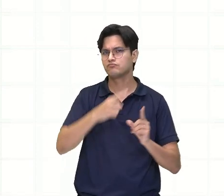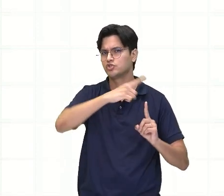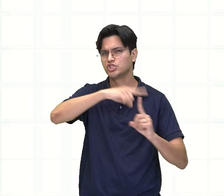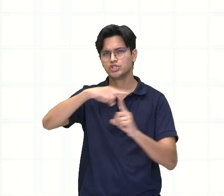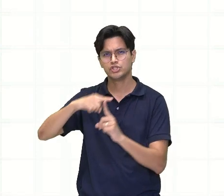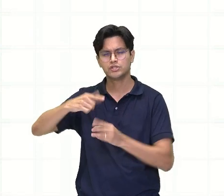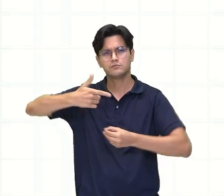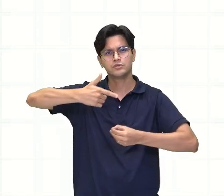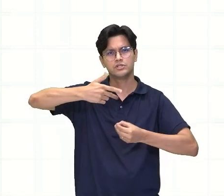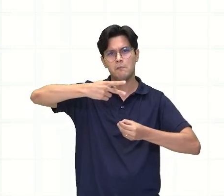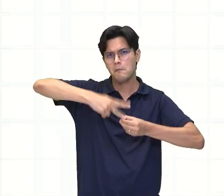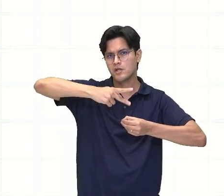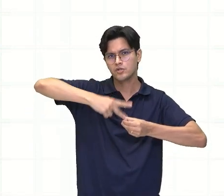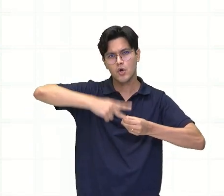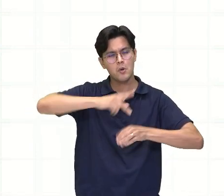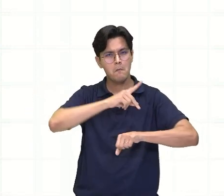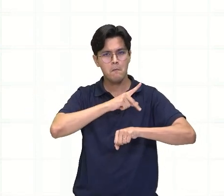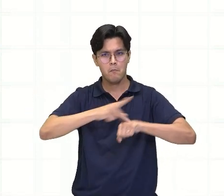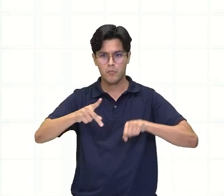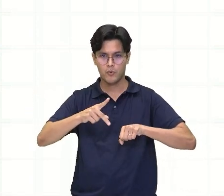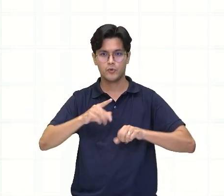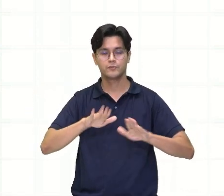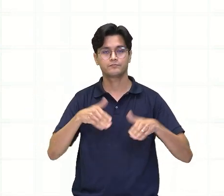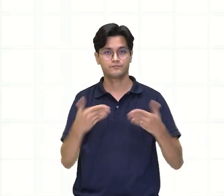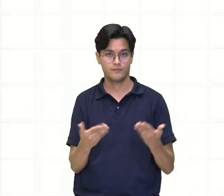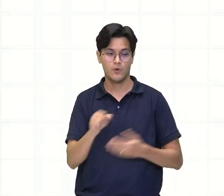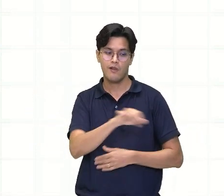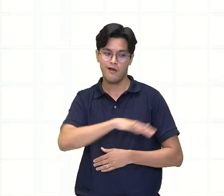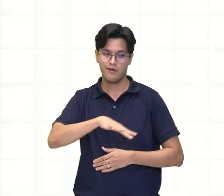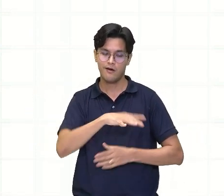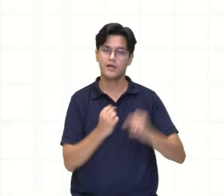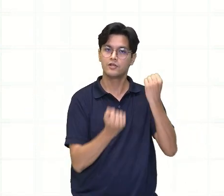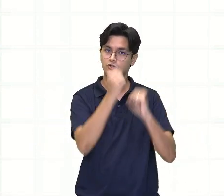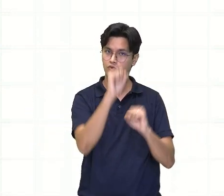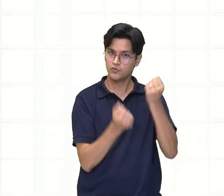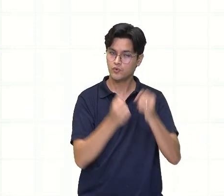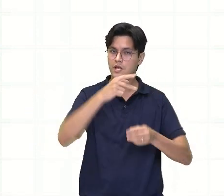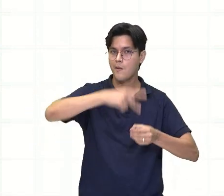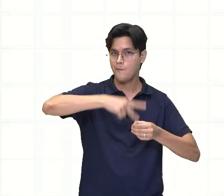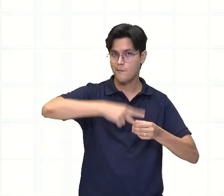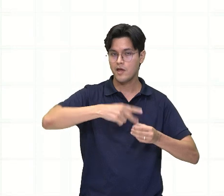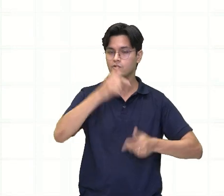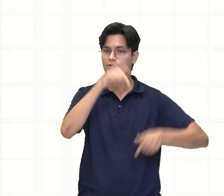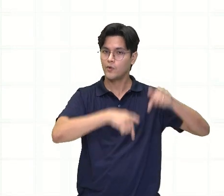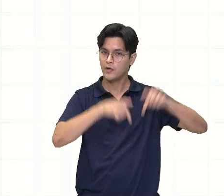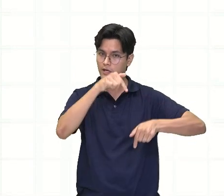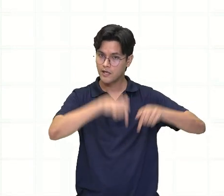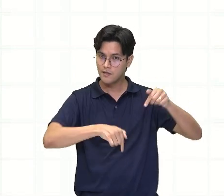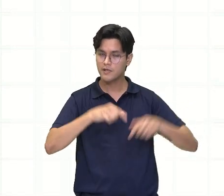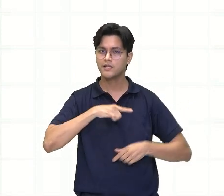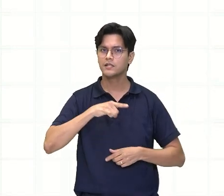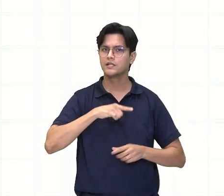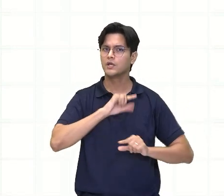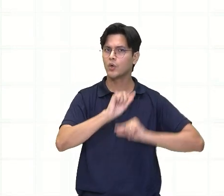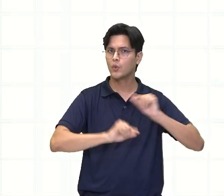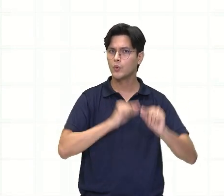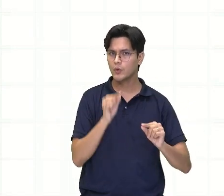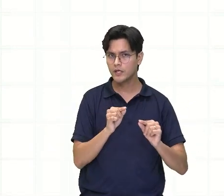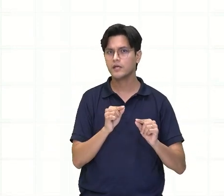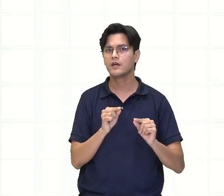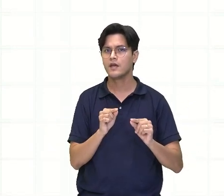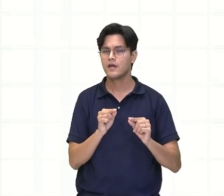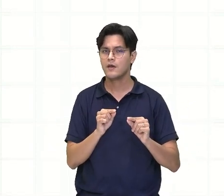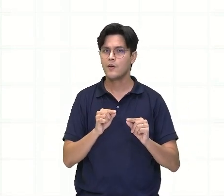indústria petroquímica é onde é feito todo o aproveitamento em todas as